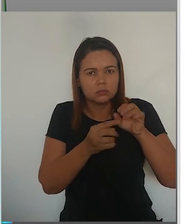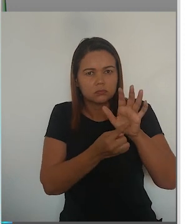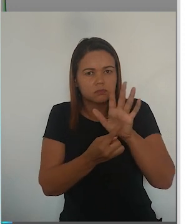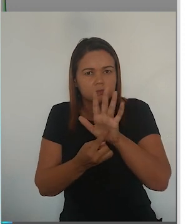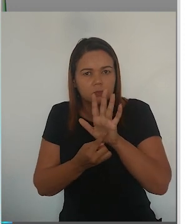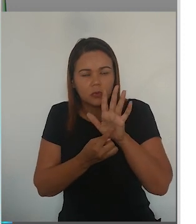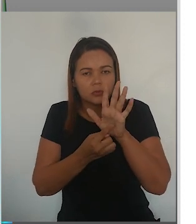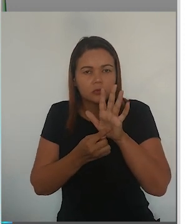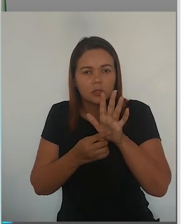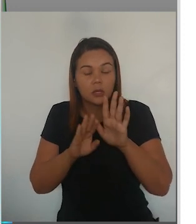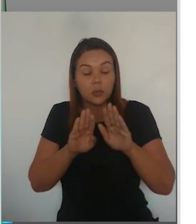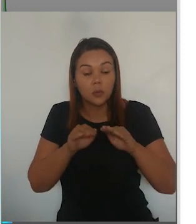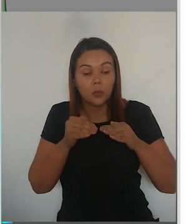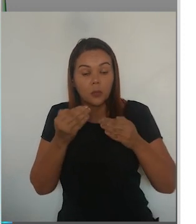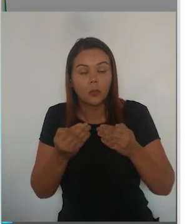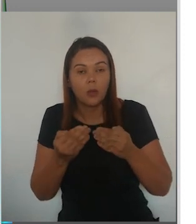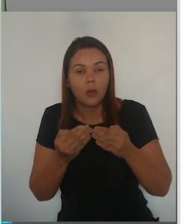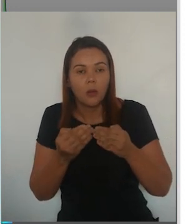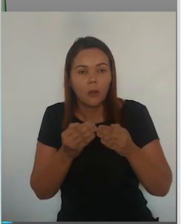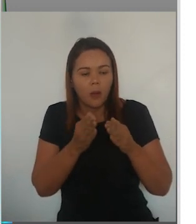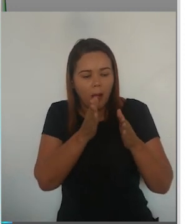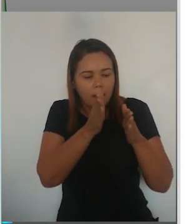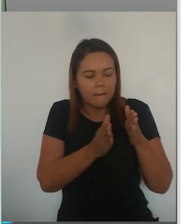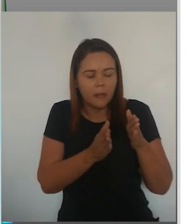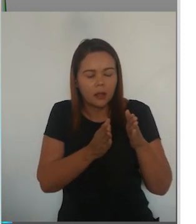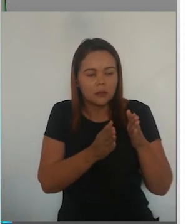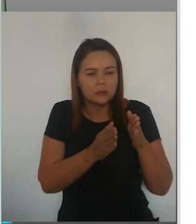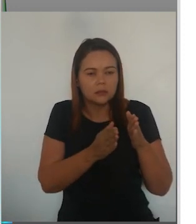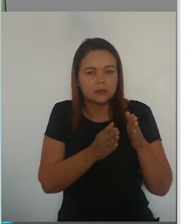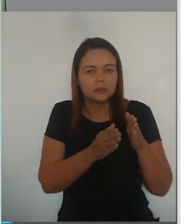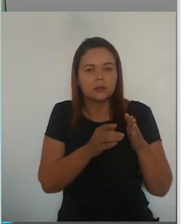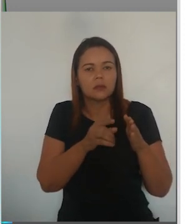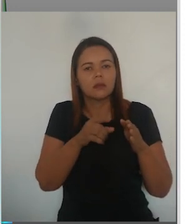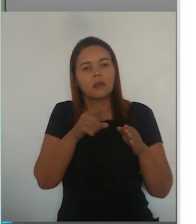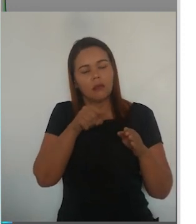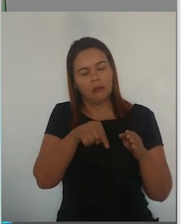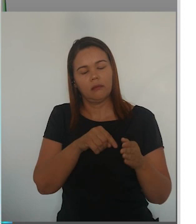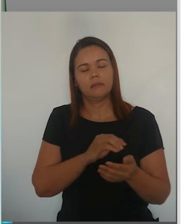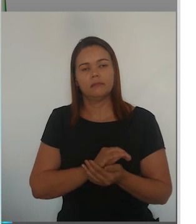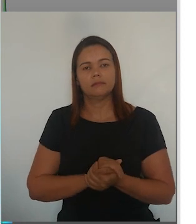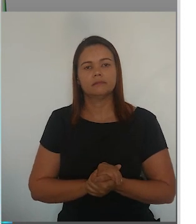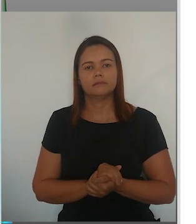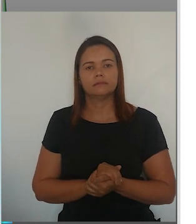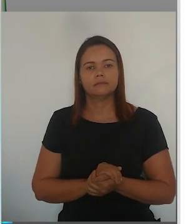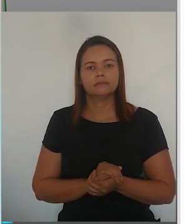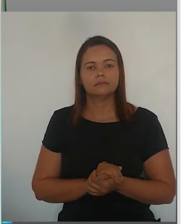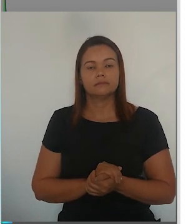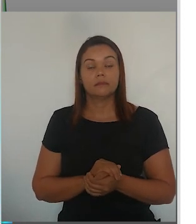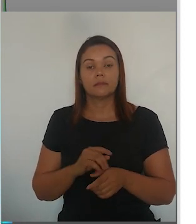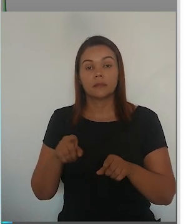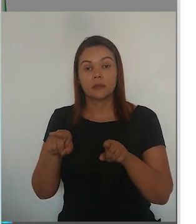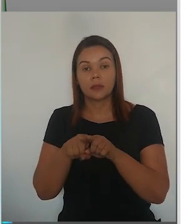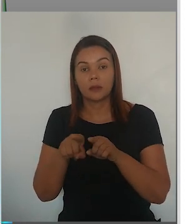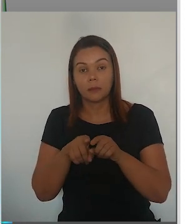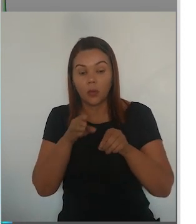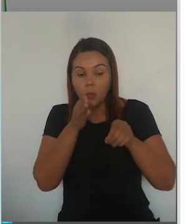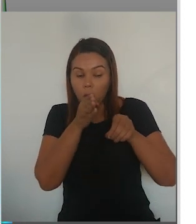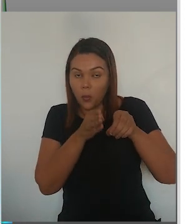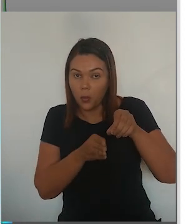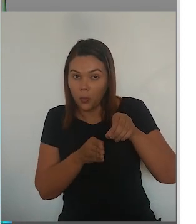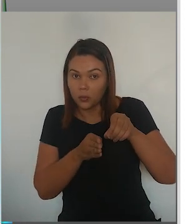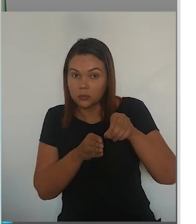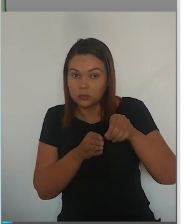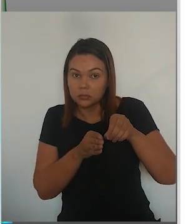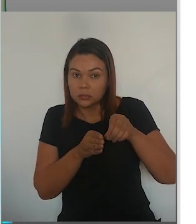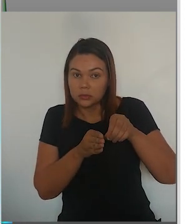a sua organização de acordo com o corte apresentado e a qual parte do sarcômero este